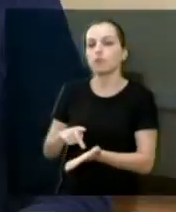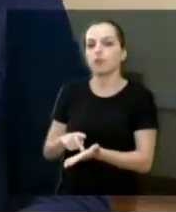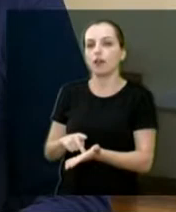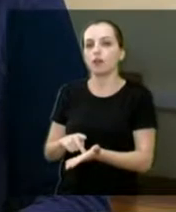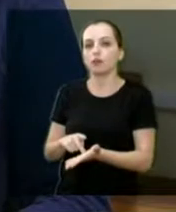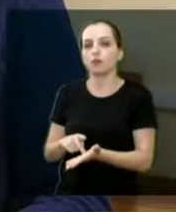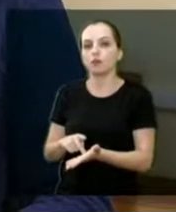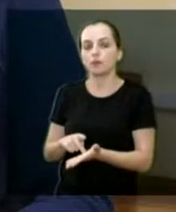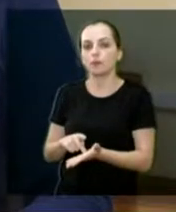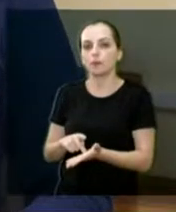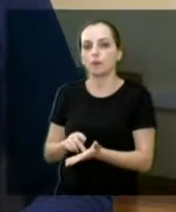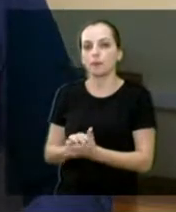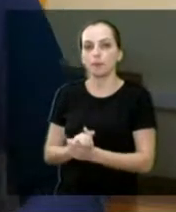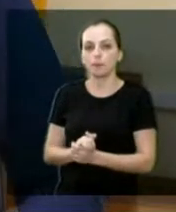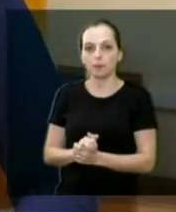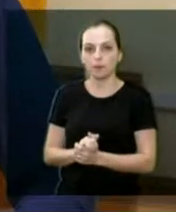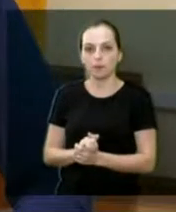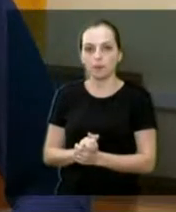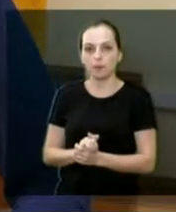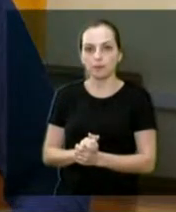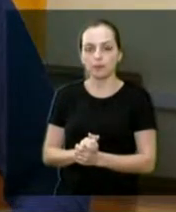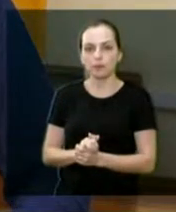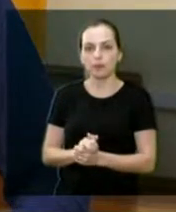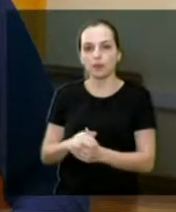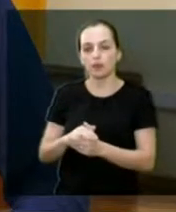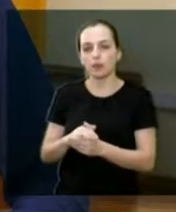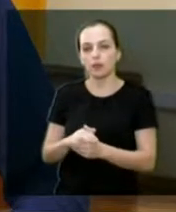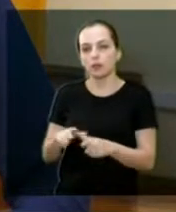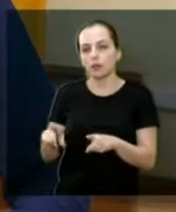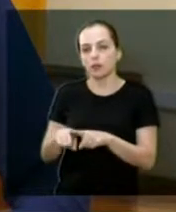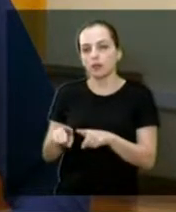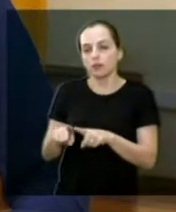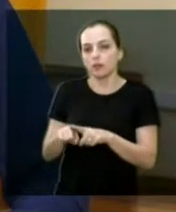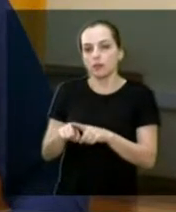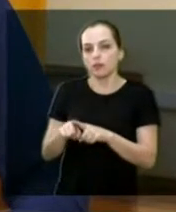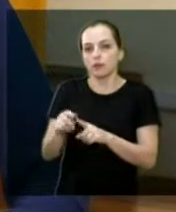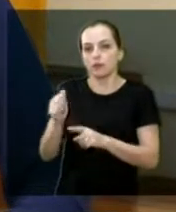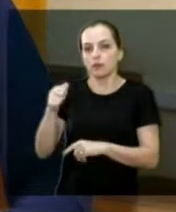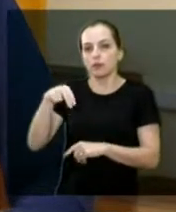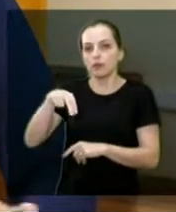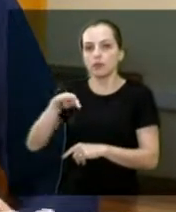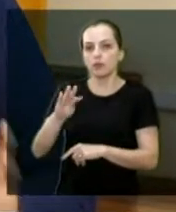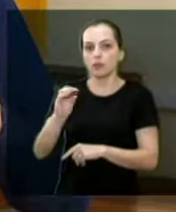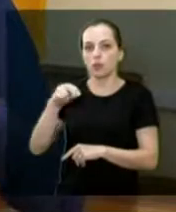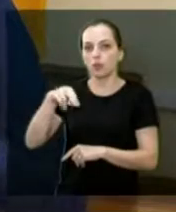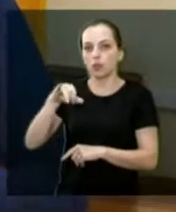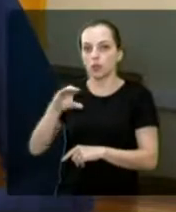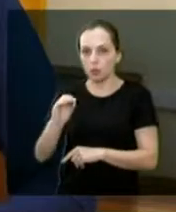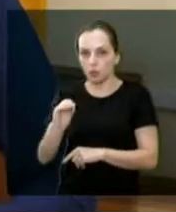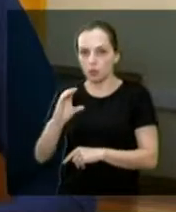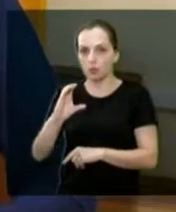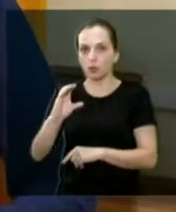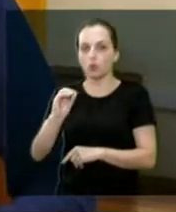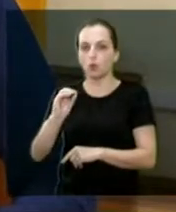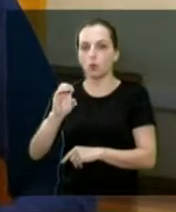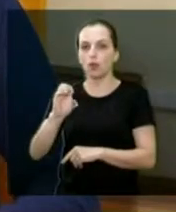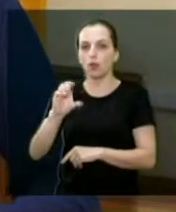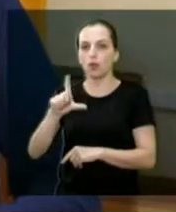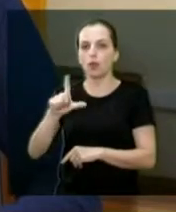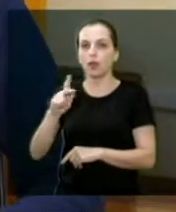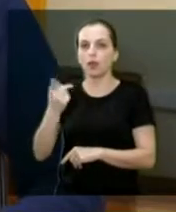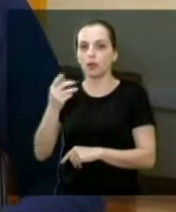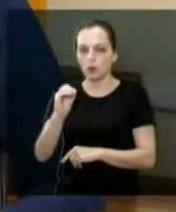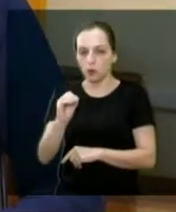E uma vez o Antônio Carlos Coelho, um rapaz negro, muito